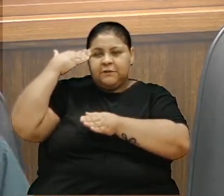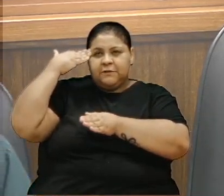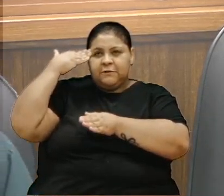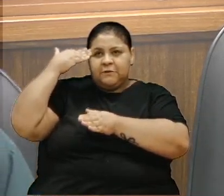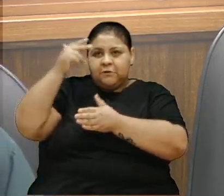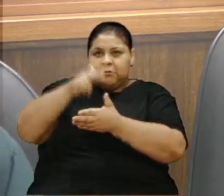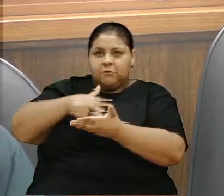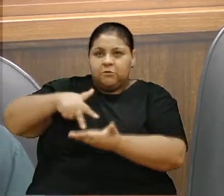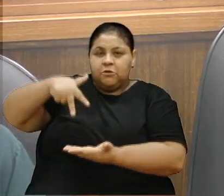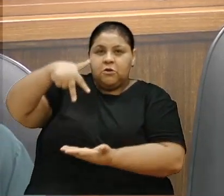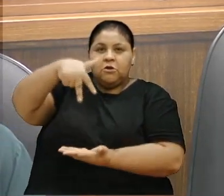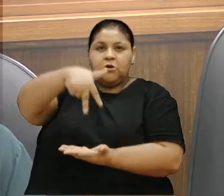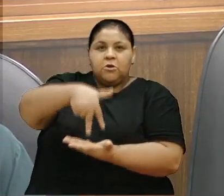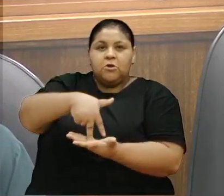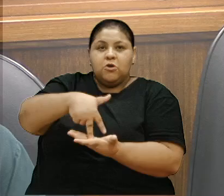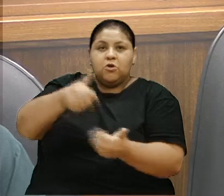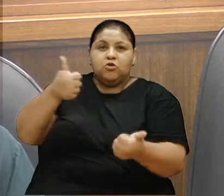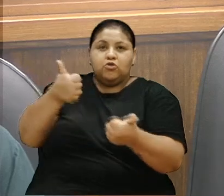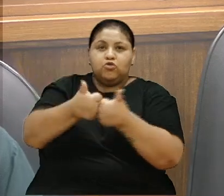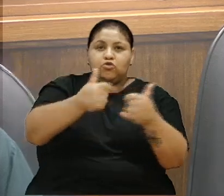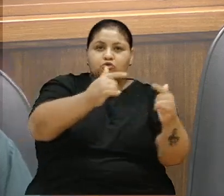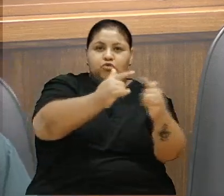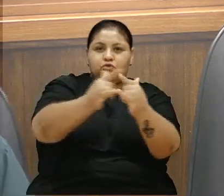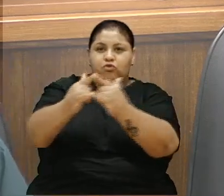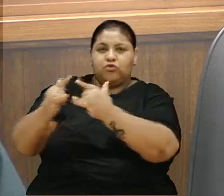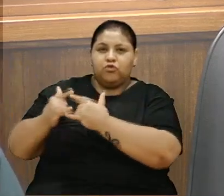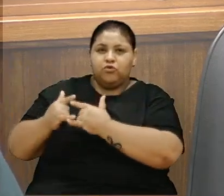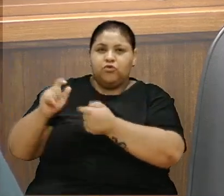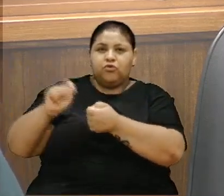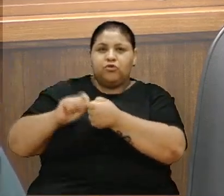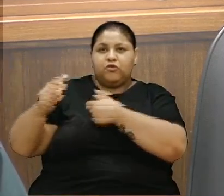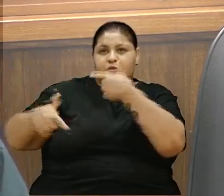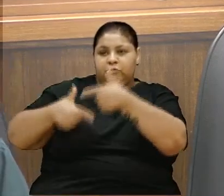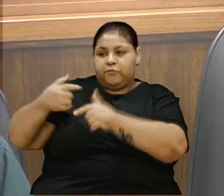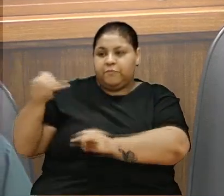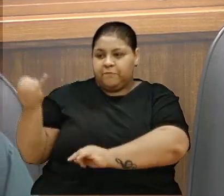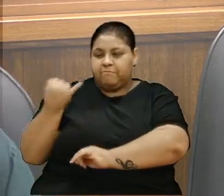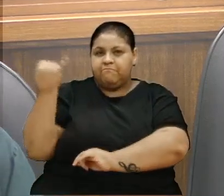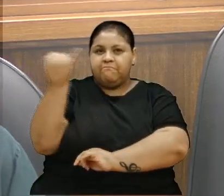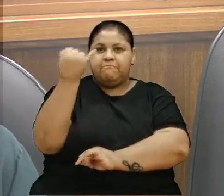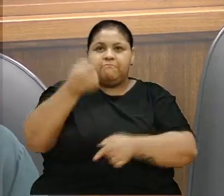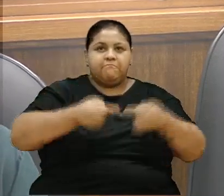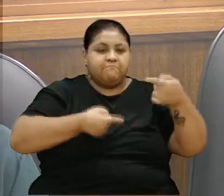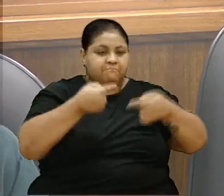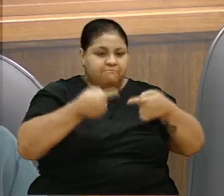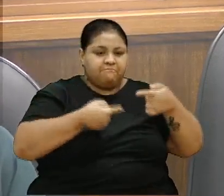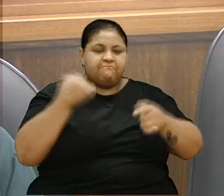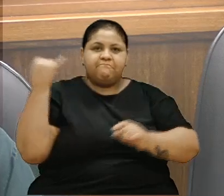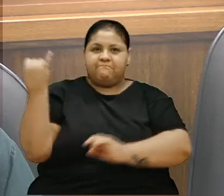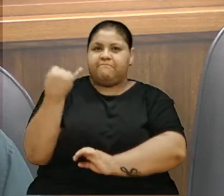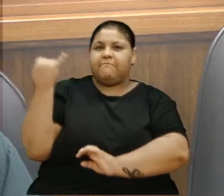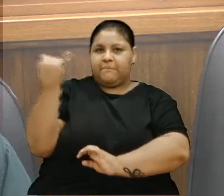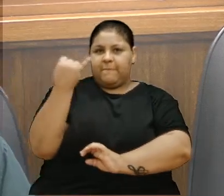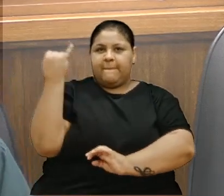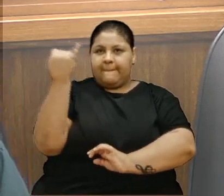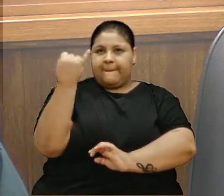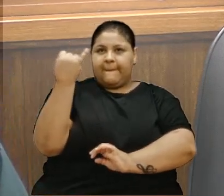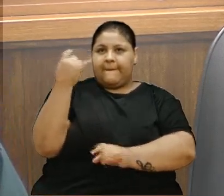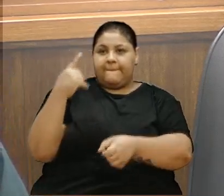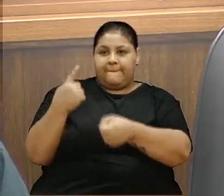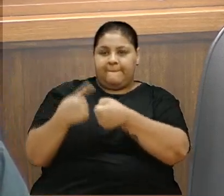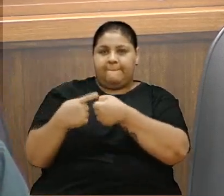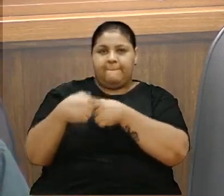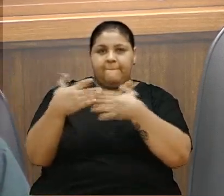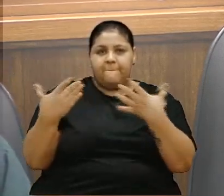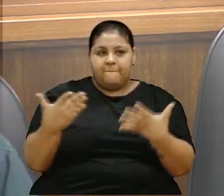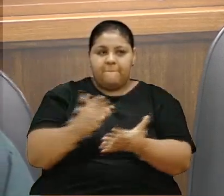protagonistas junto com essas instituições que prestam serviços importantes e debatem coisas importantes na nossa cidade.